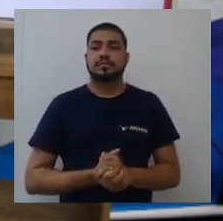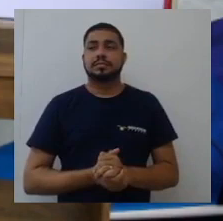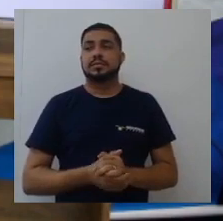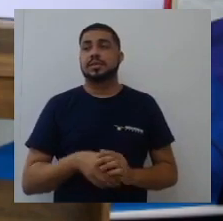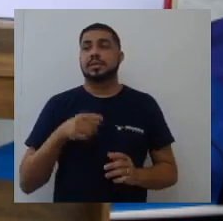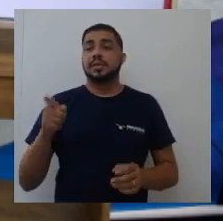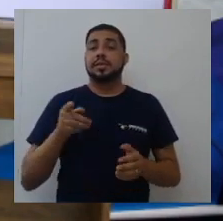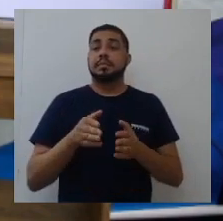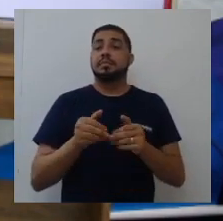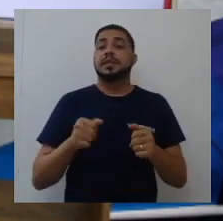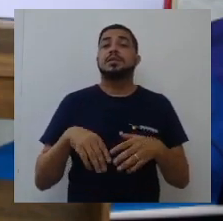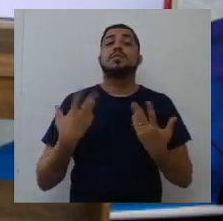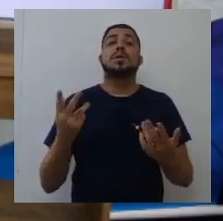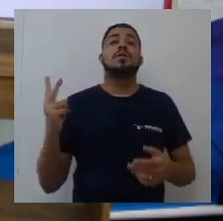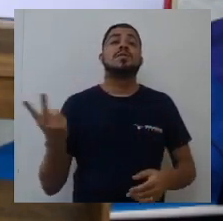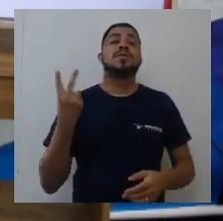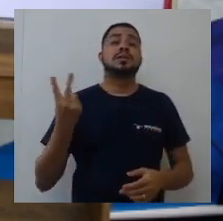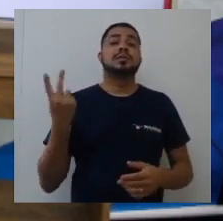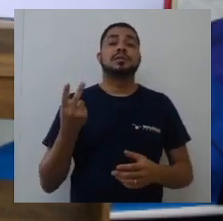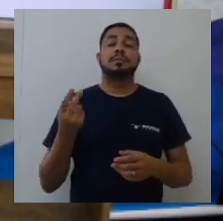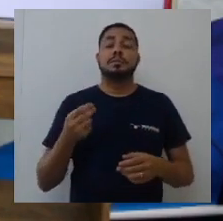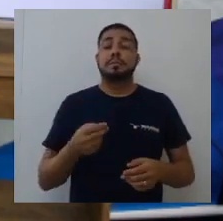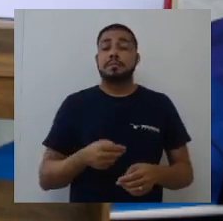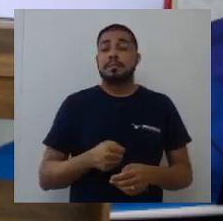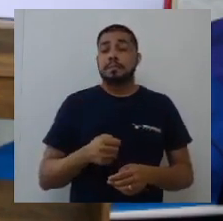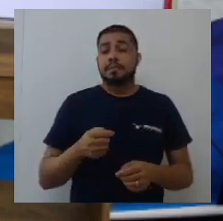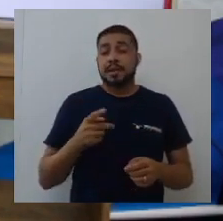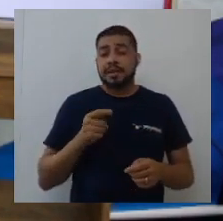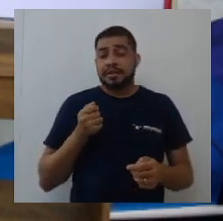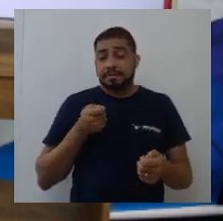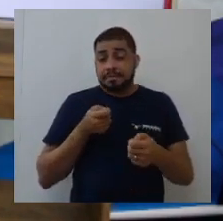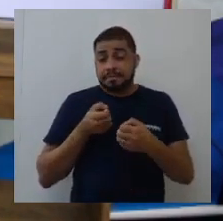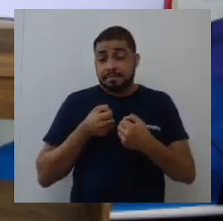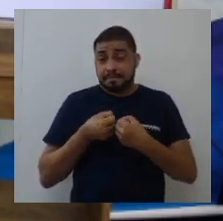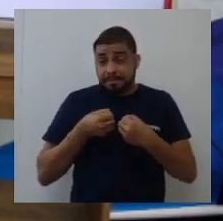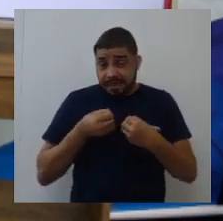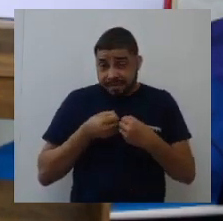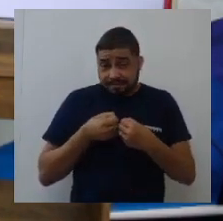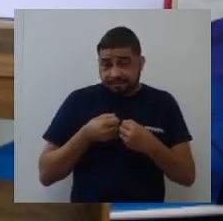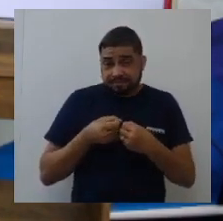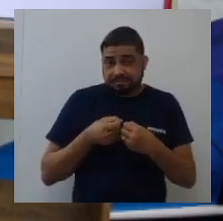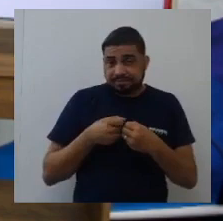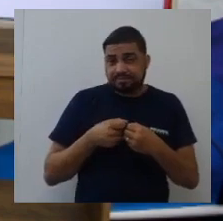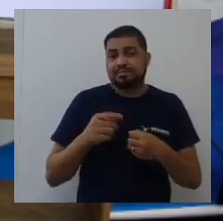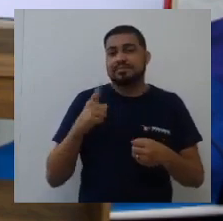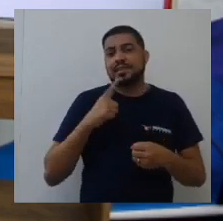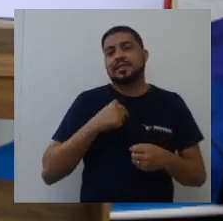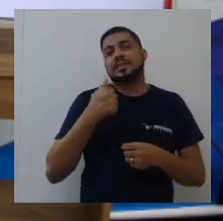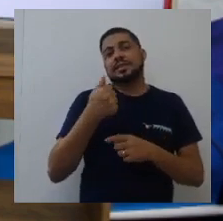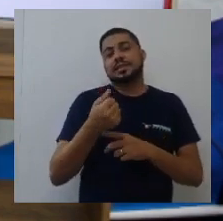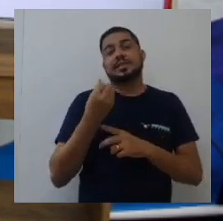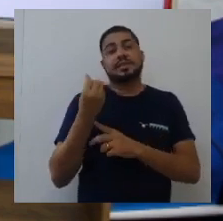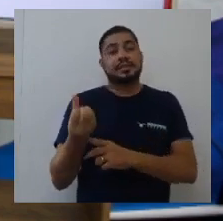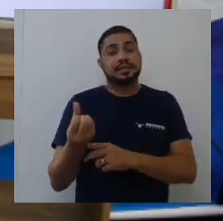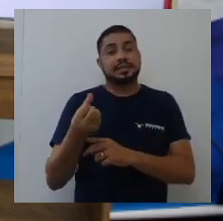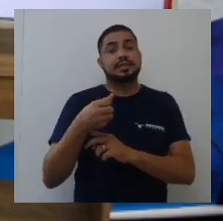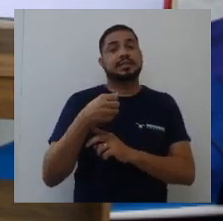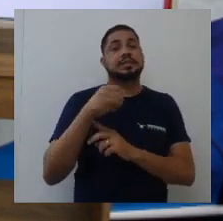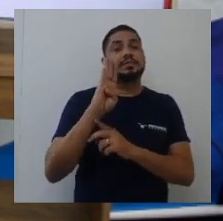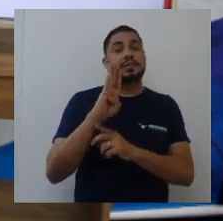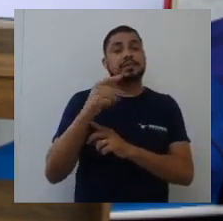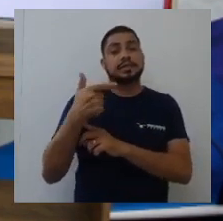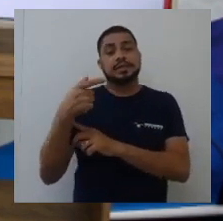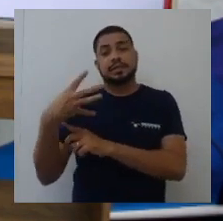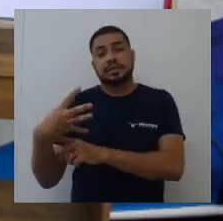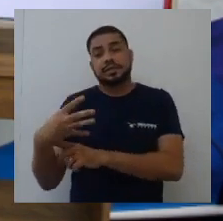Ele pede qual é o valor mais aproximado desse resultado. E a gente tem aqui, ó, item A, 6, item B,